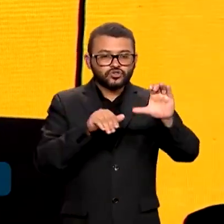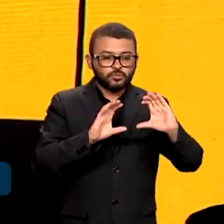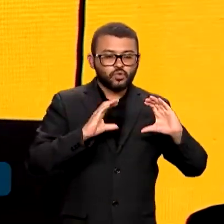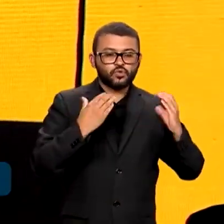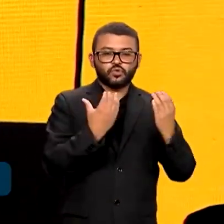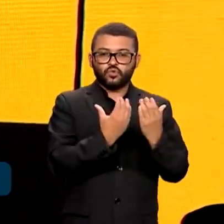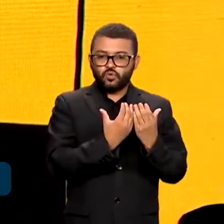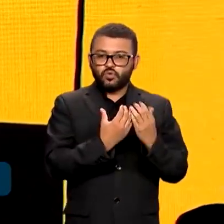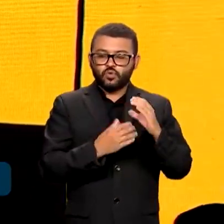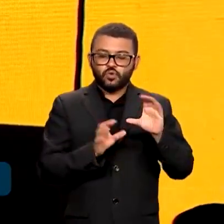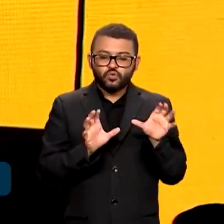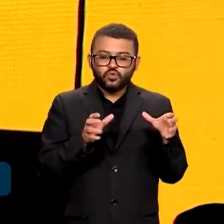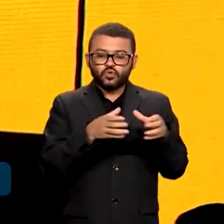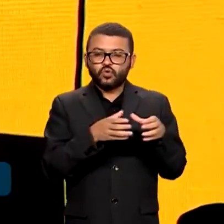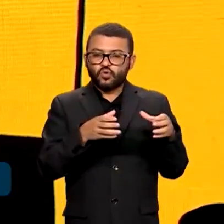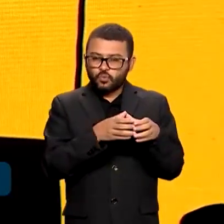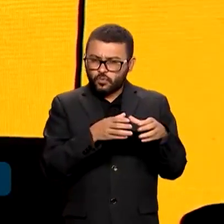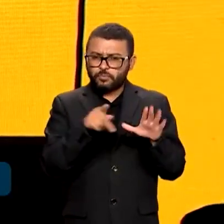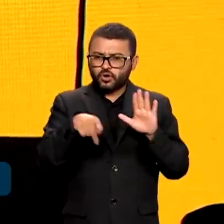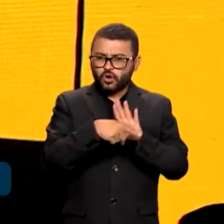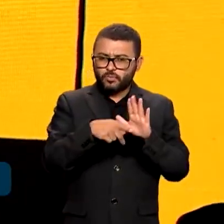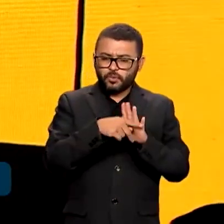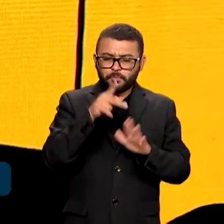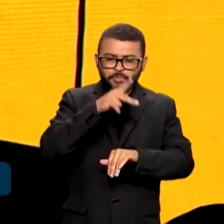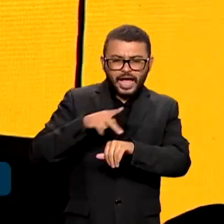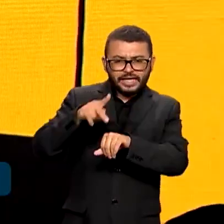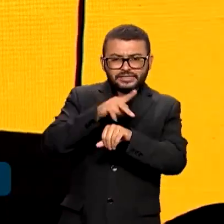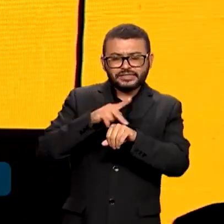dos países amazônicos.